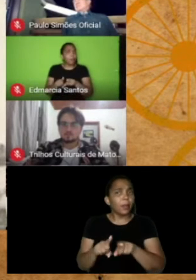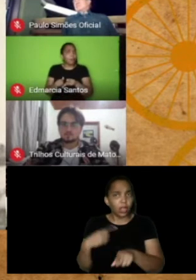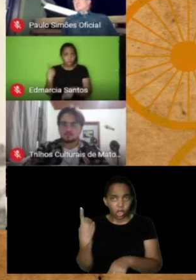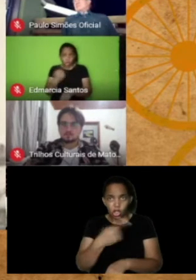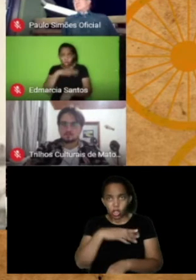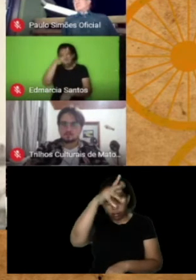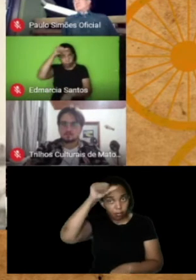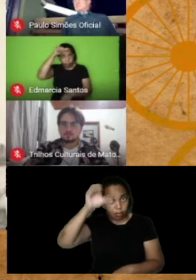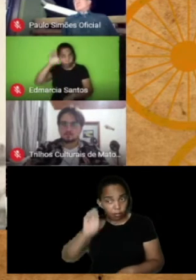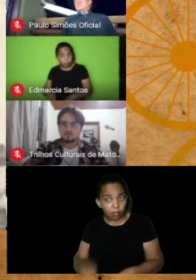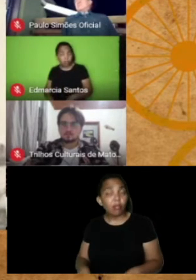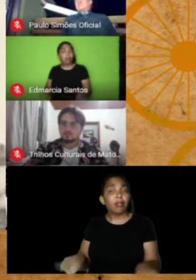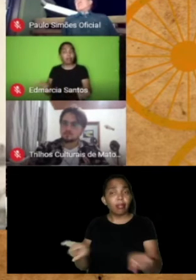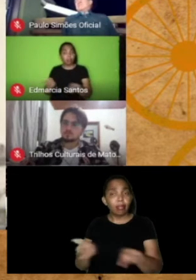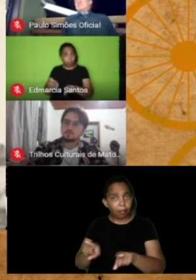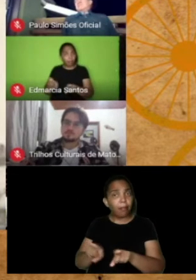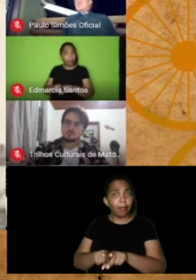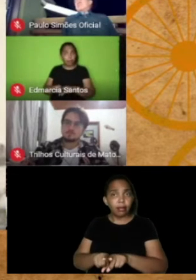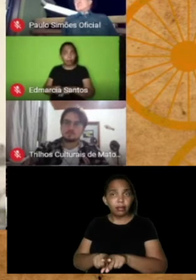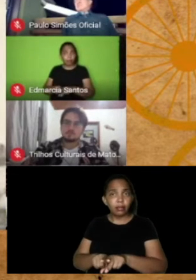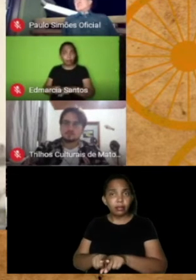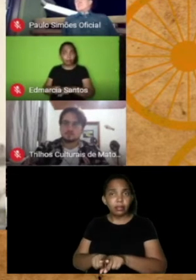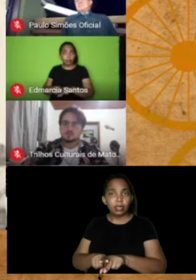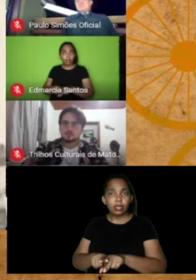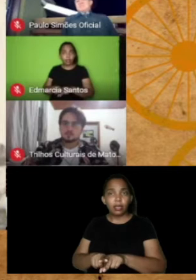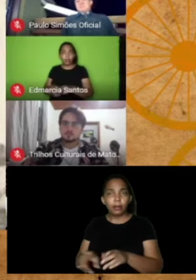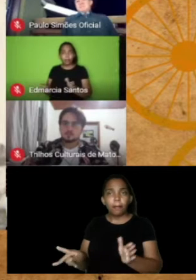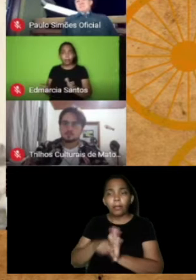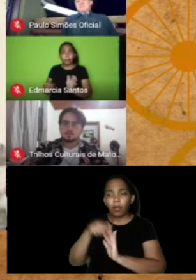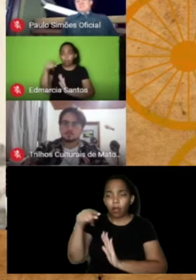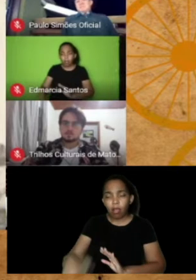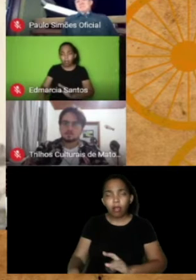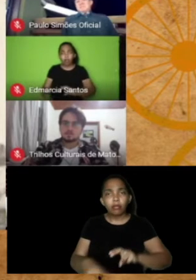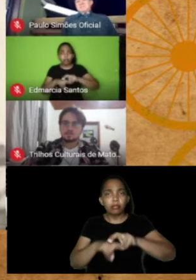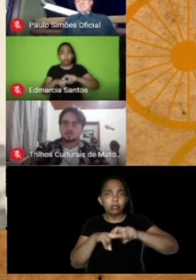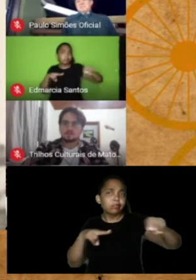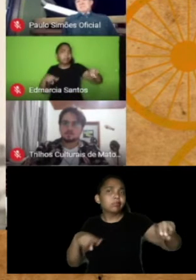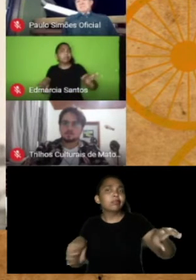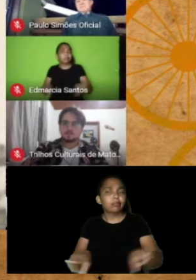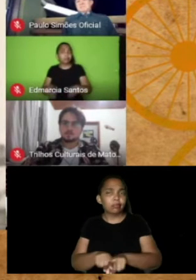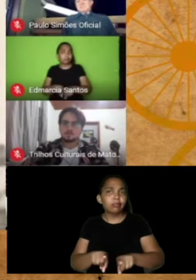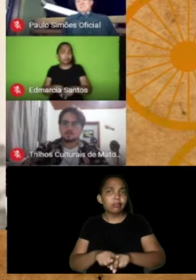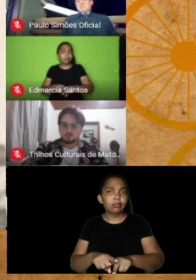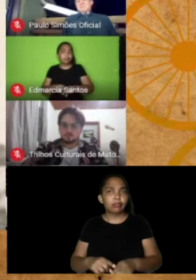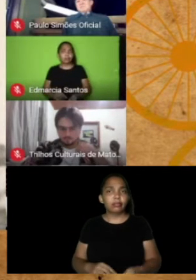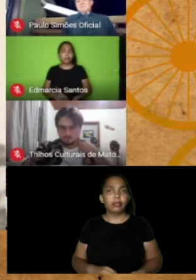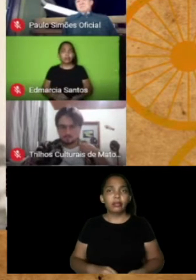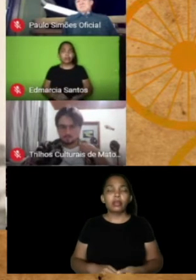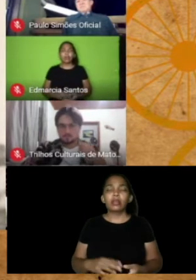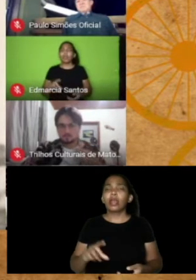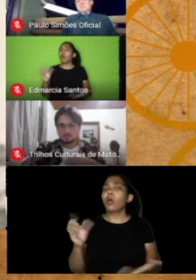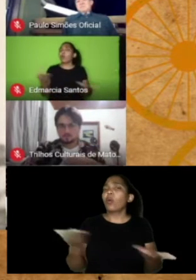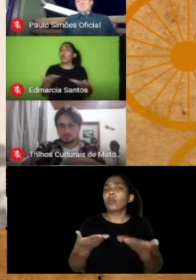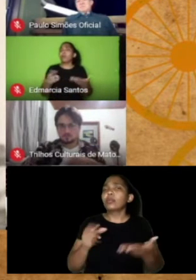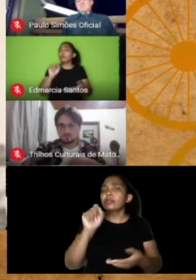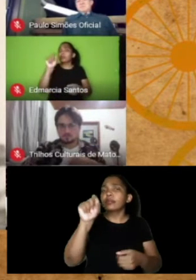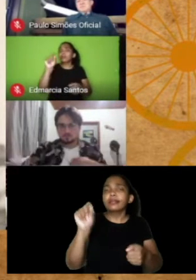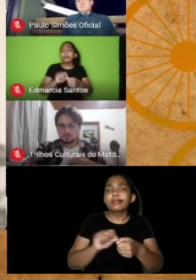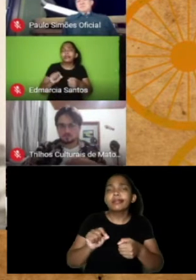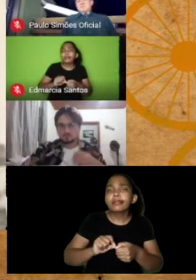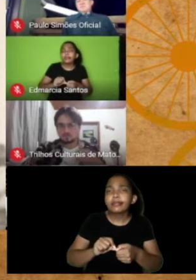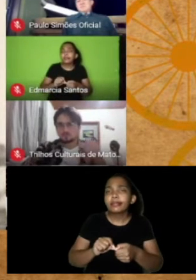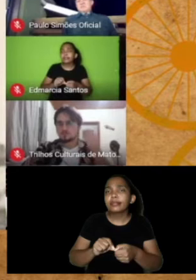filhos da ferrovia, né? A questão hoje o que faremos